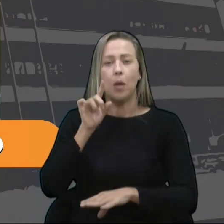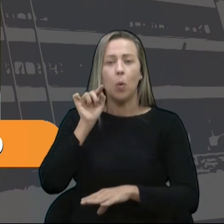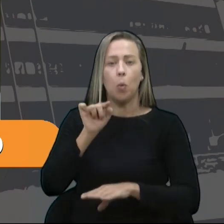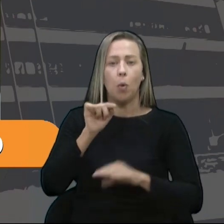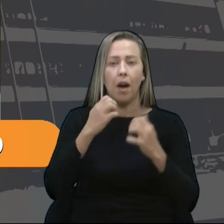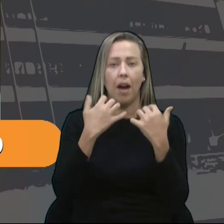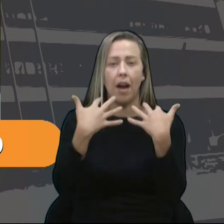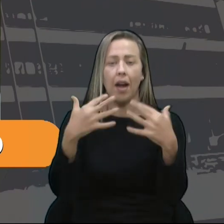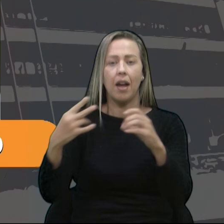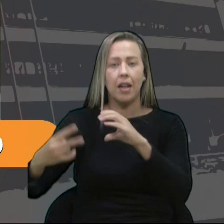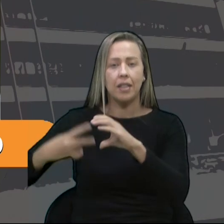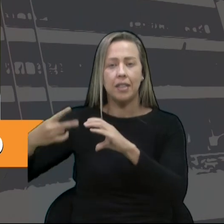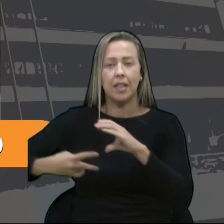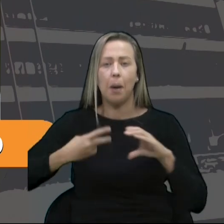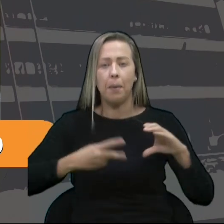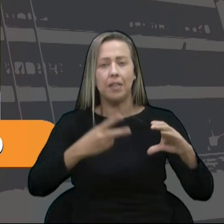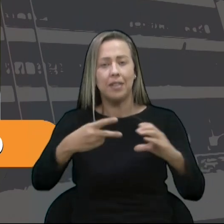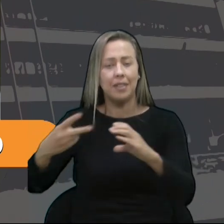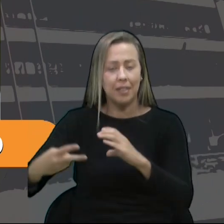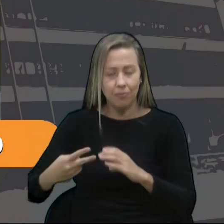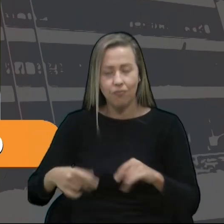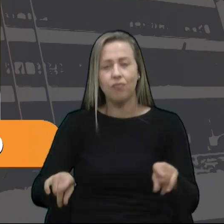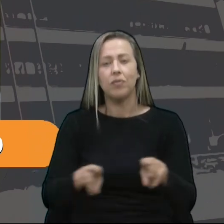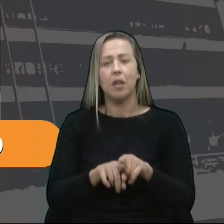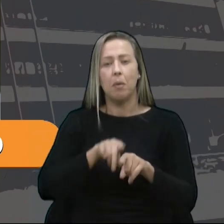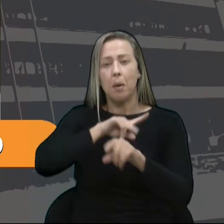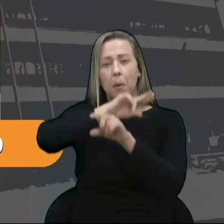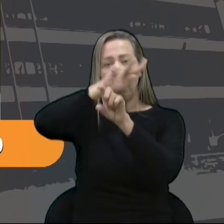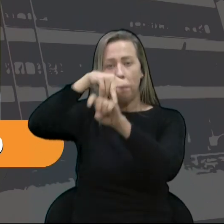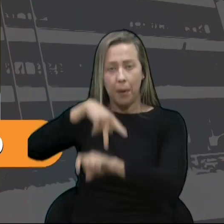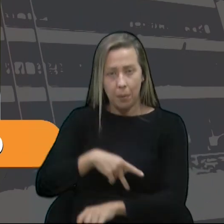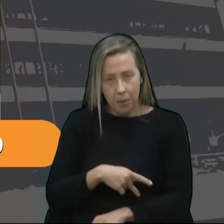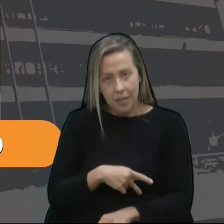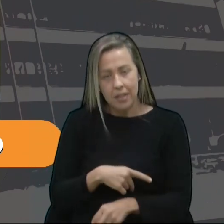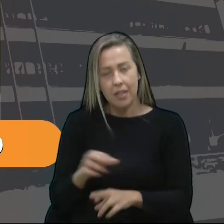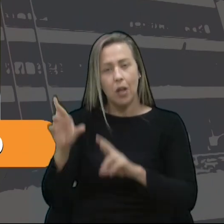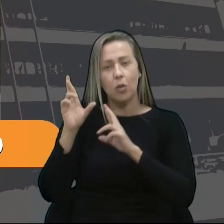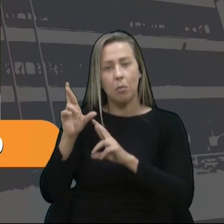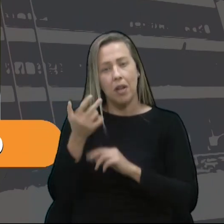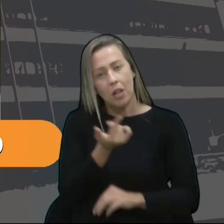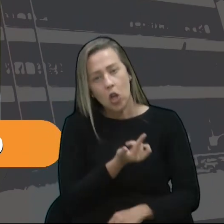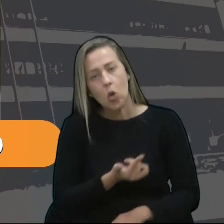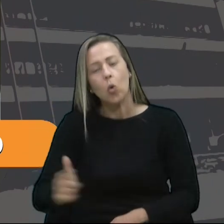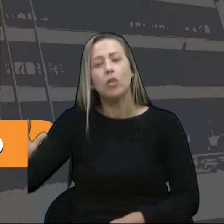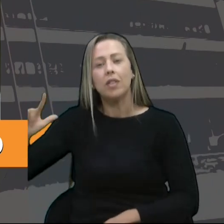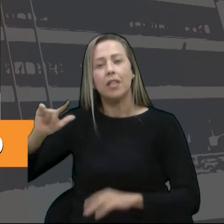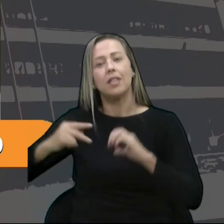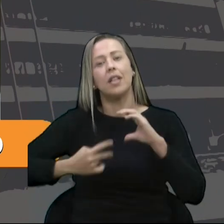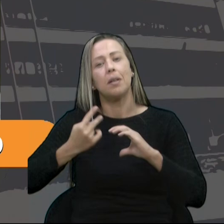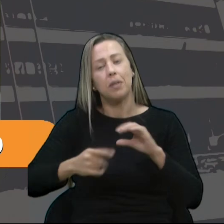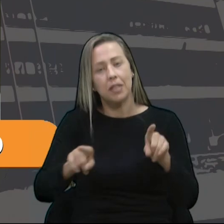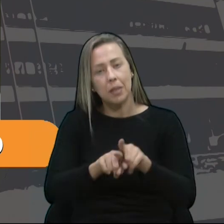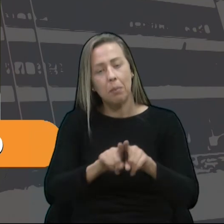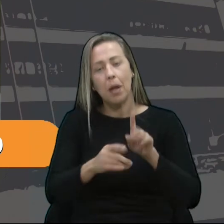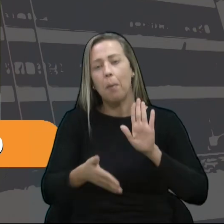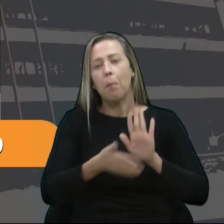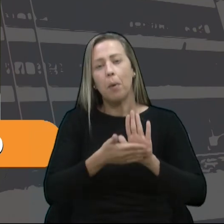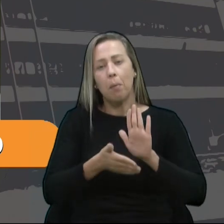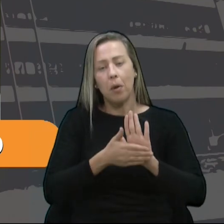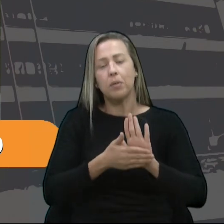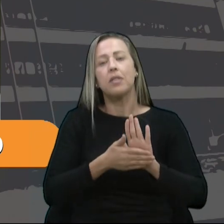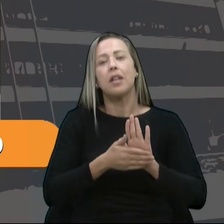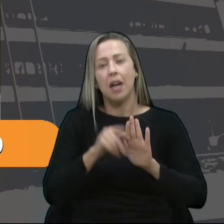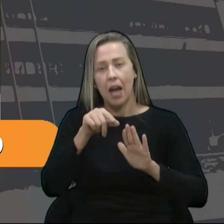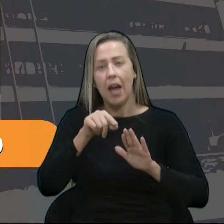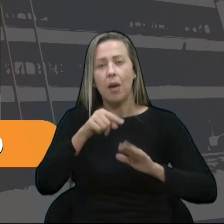assembleias, câmaras municipais pelo país, e eu espero que outras também proponham esse tipo